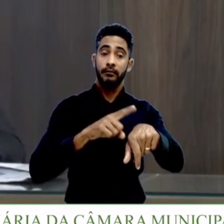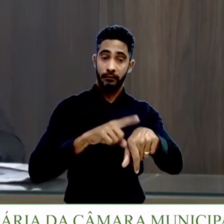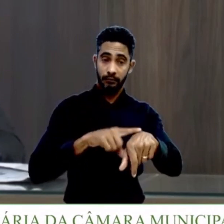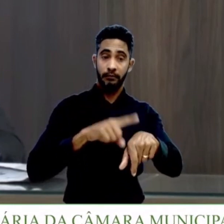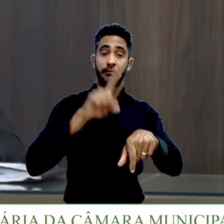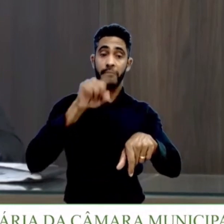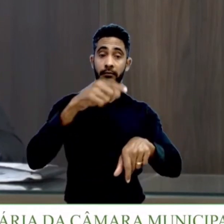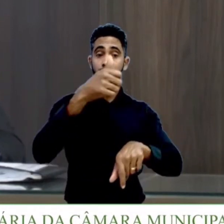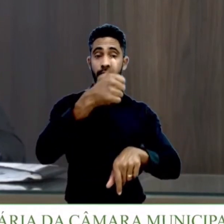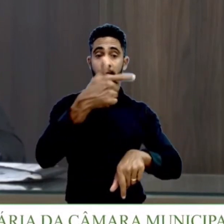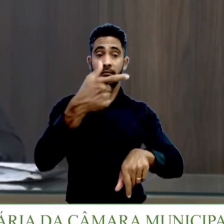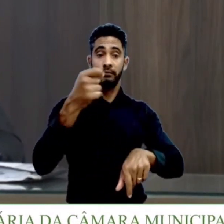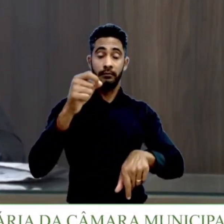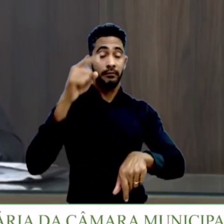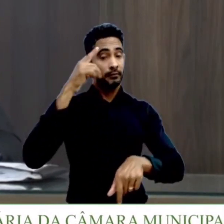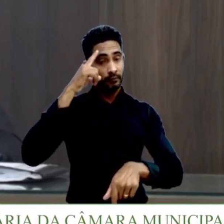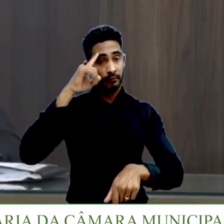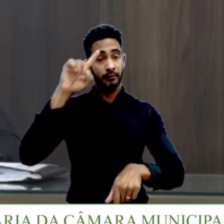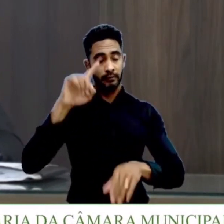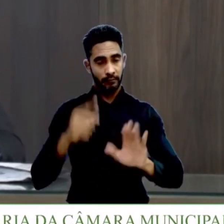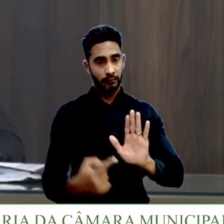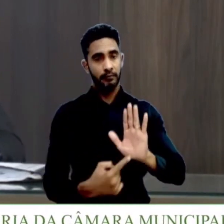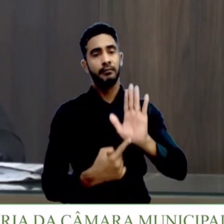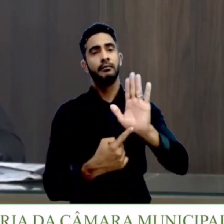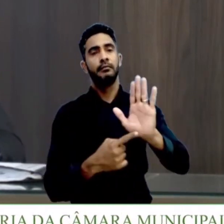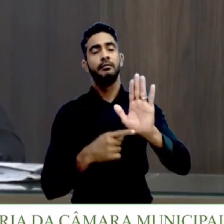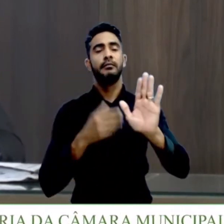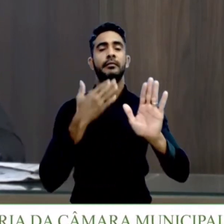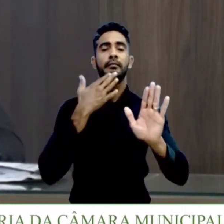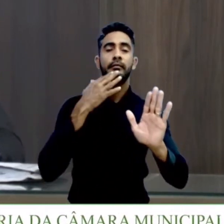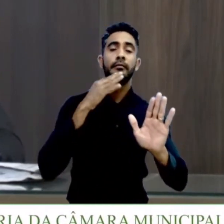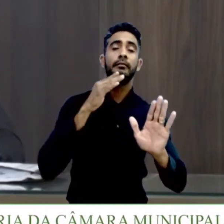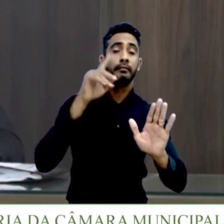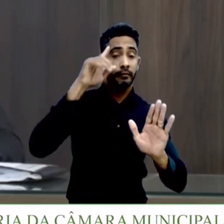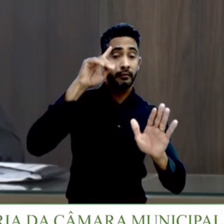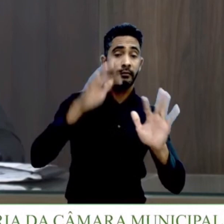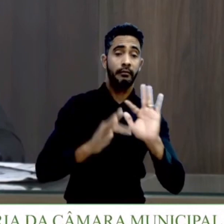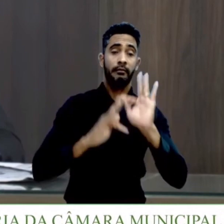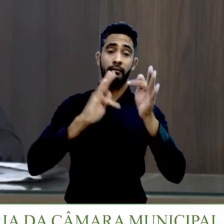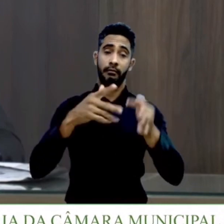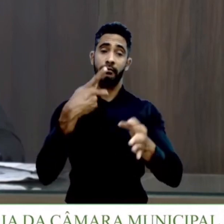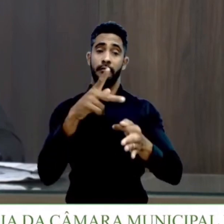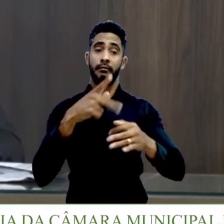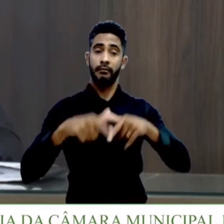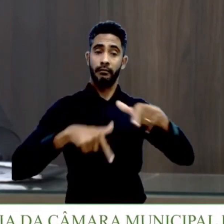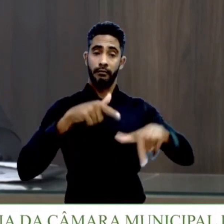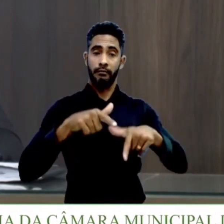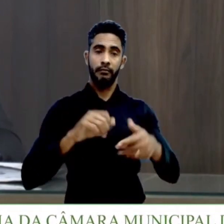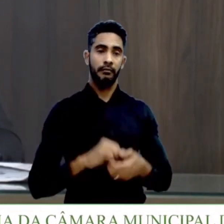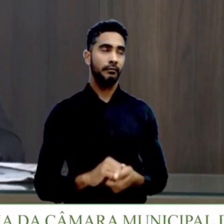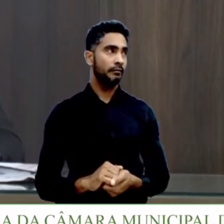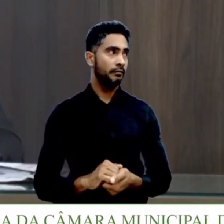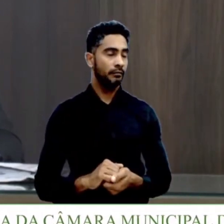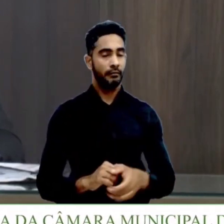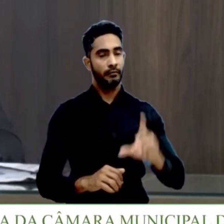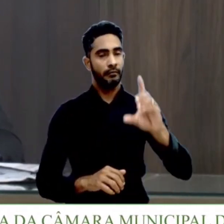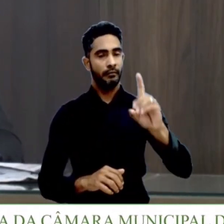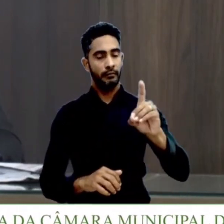e, ainda que seja apresentado, o dia de finalização desta obra.